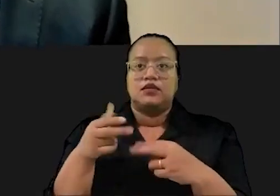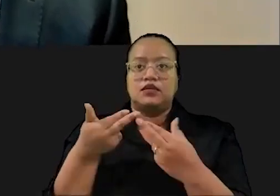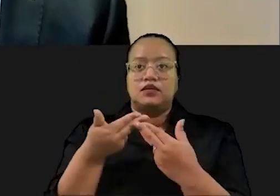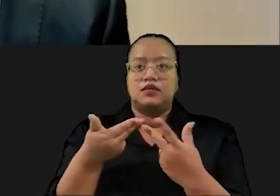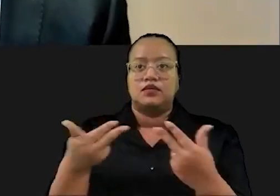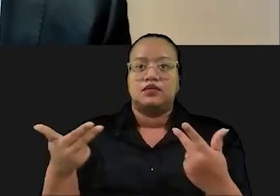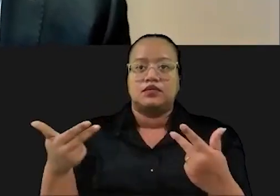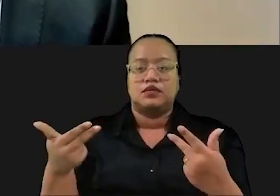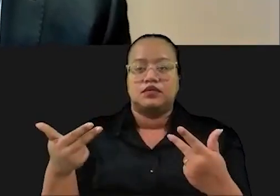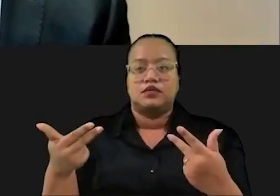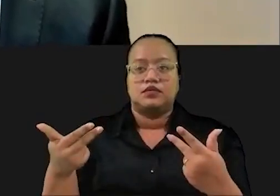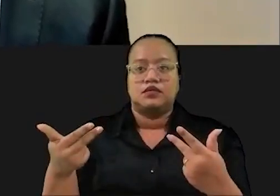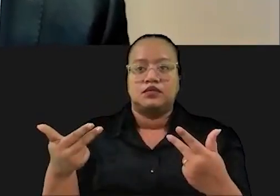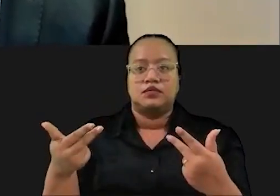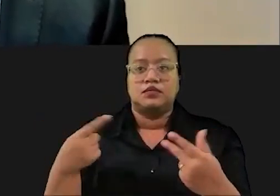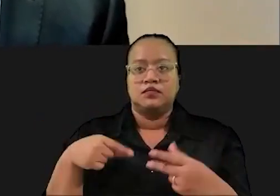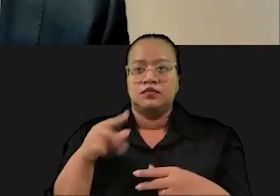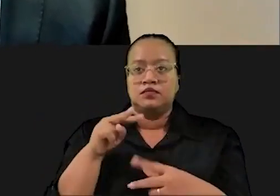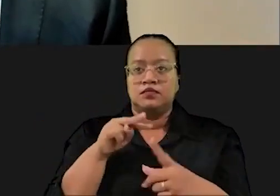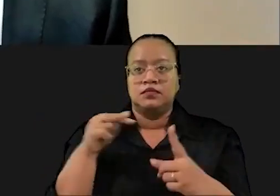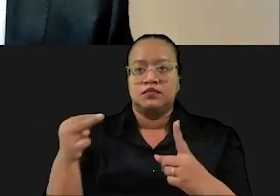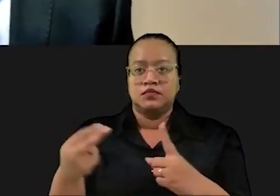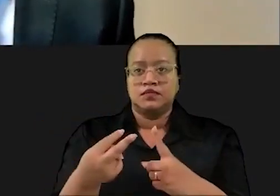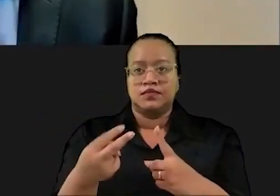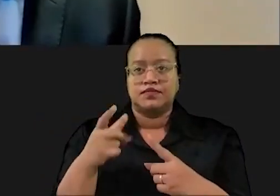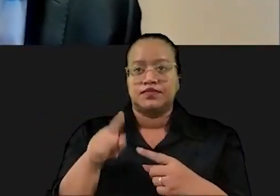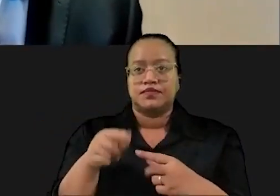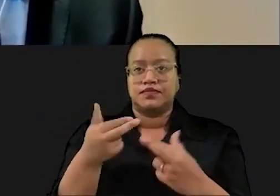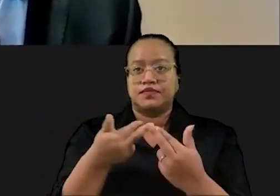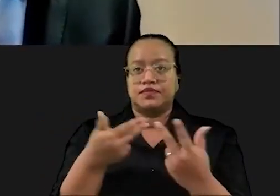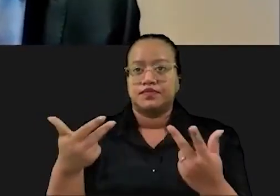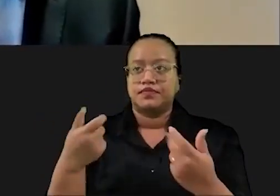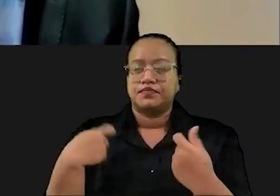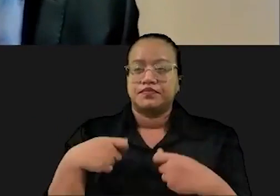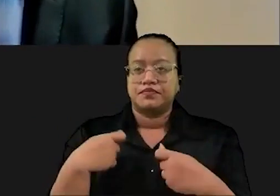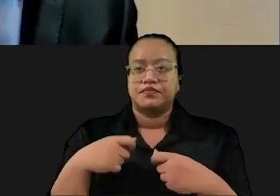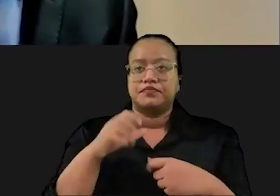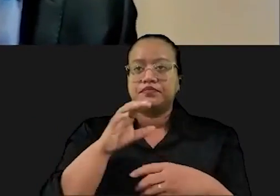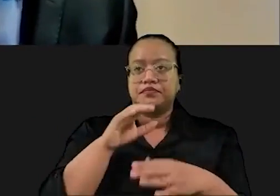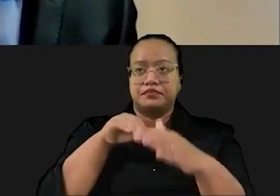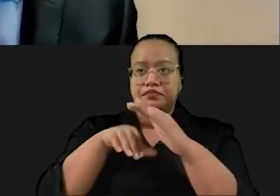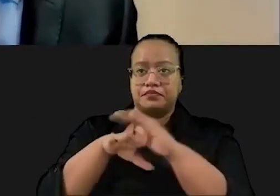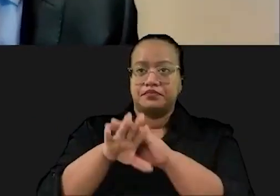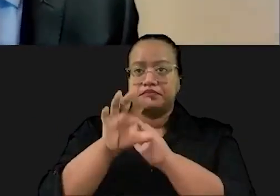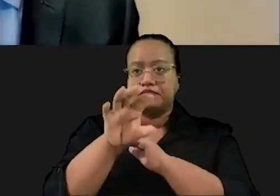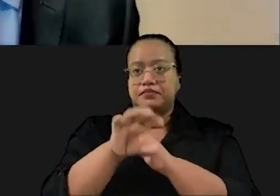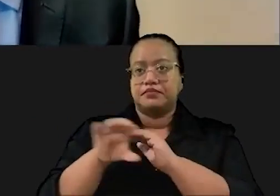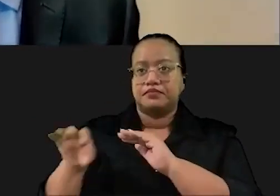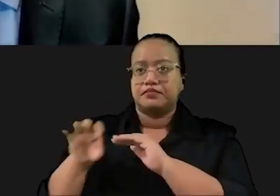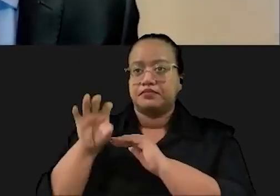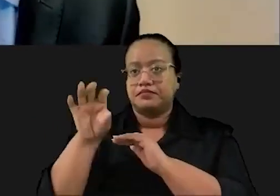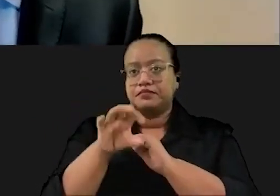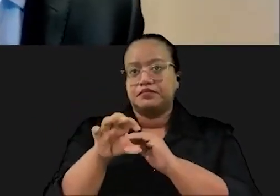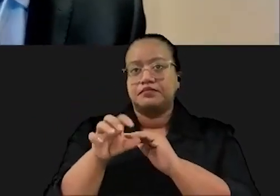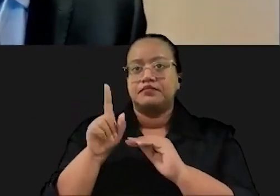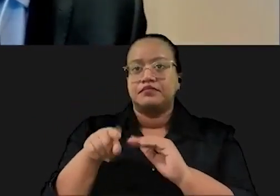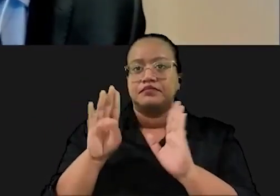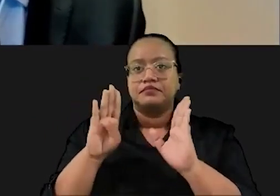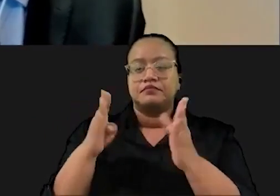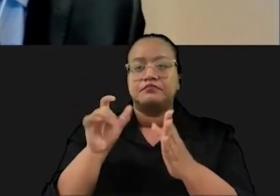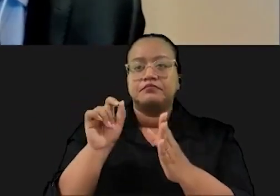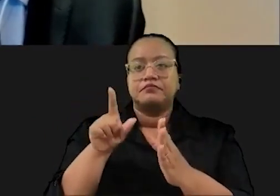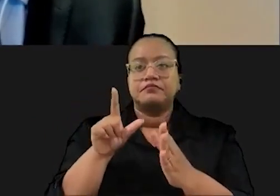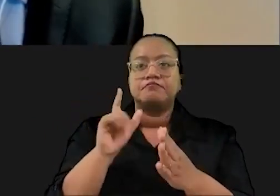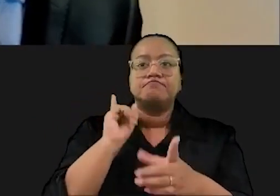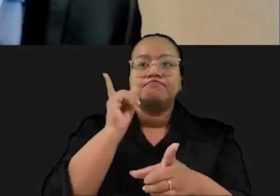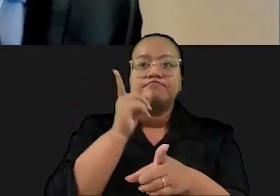e coisas que eu preciso armazenar e movimentar. O meu foco, nesse caso, é a localização dos autos, né? Eu preciso saber onde os